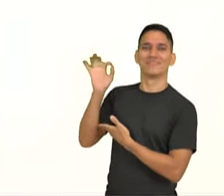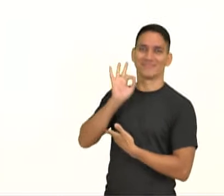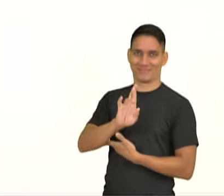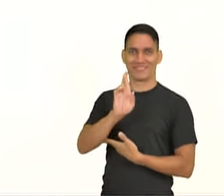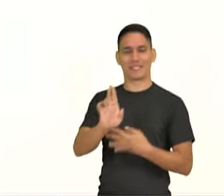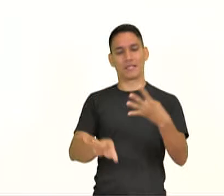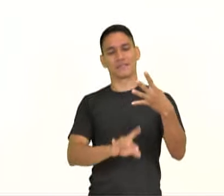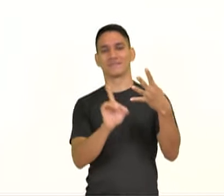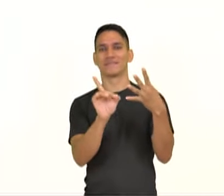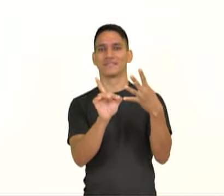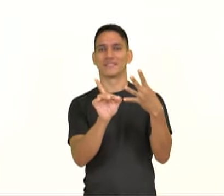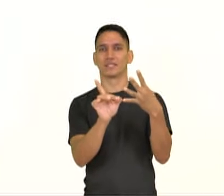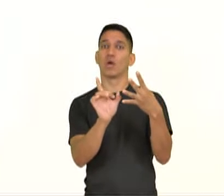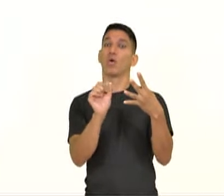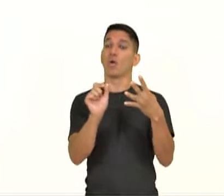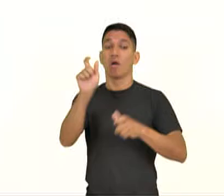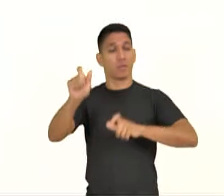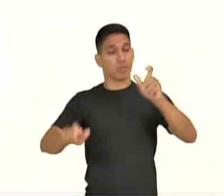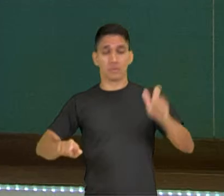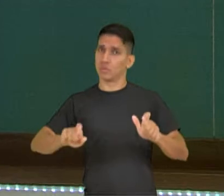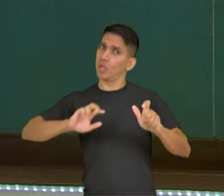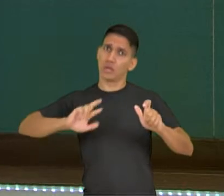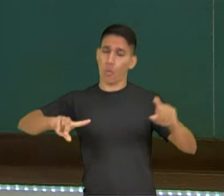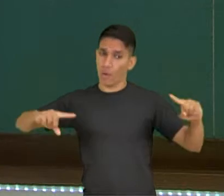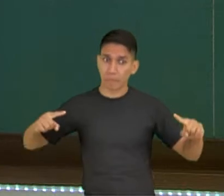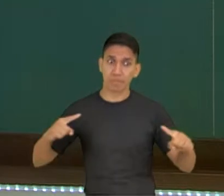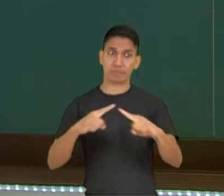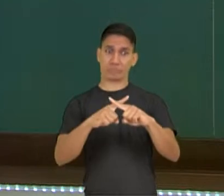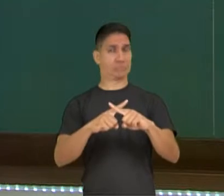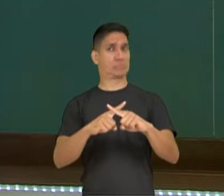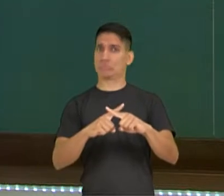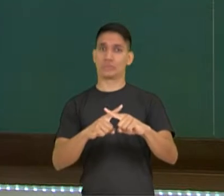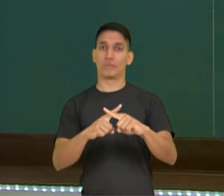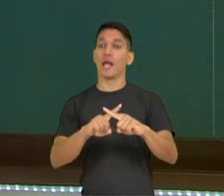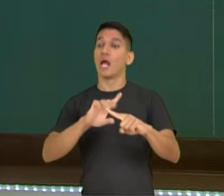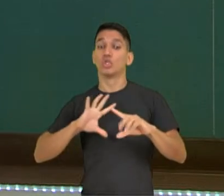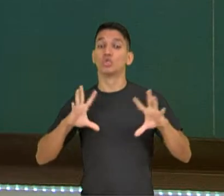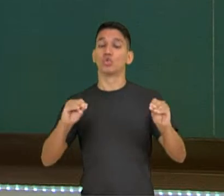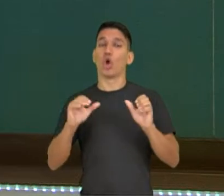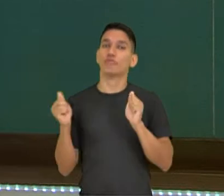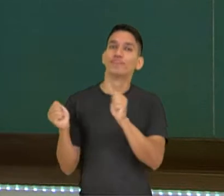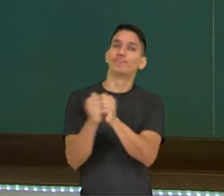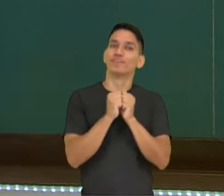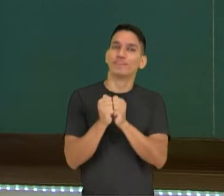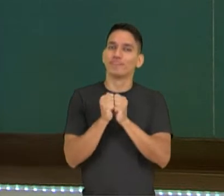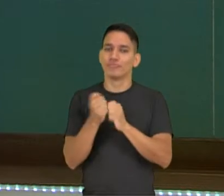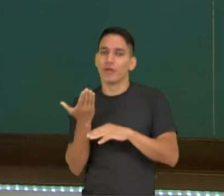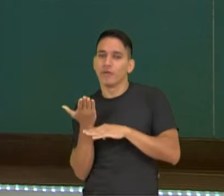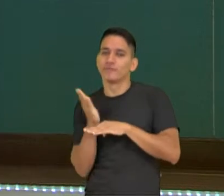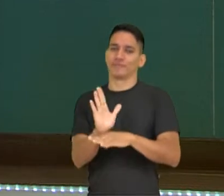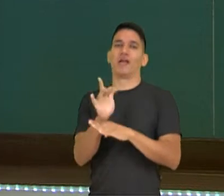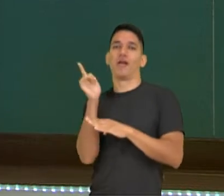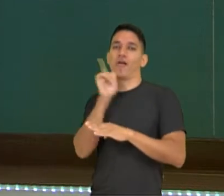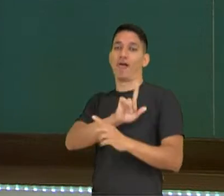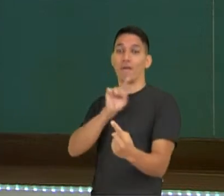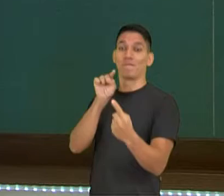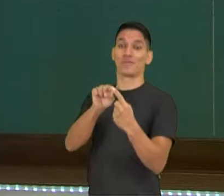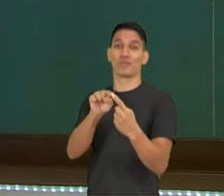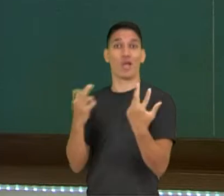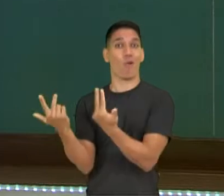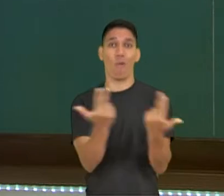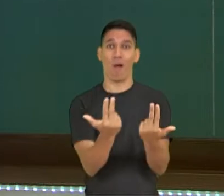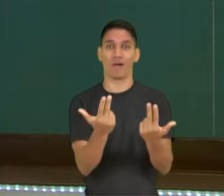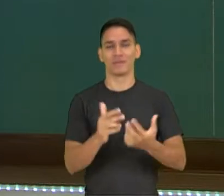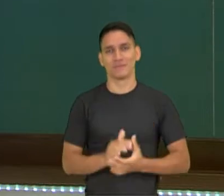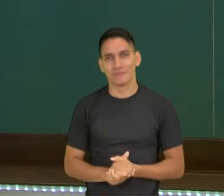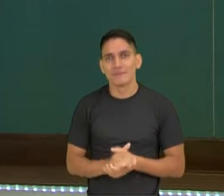D. Os jogadores não competem entre si, eles trabalham para cumprir um objetivo em comum.